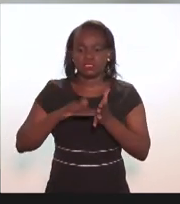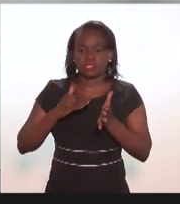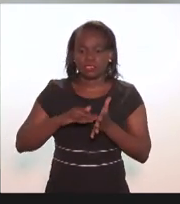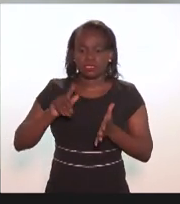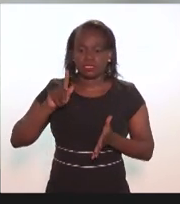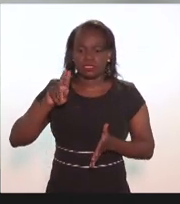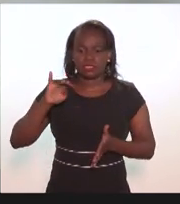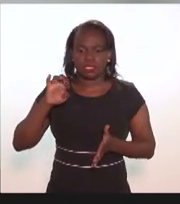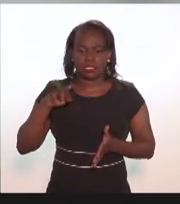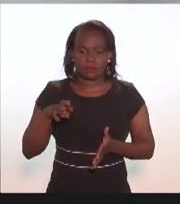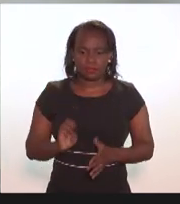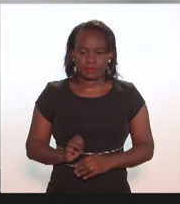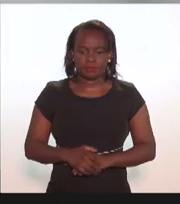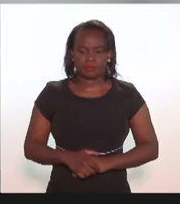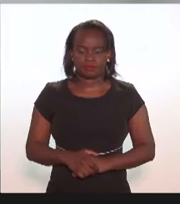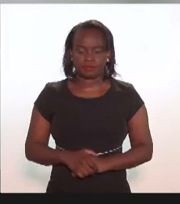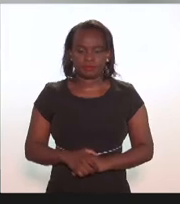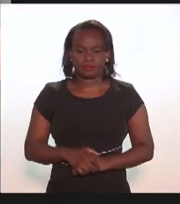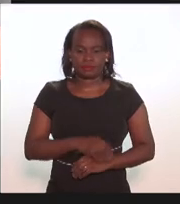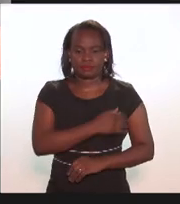secretário.